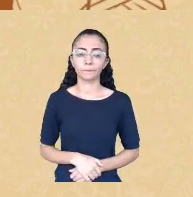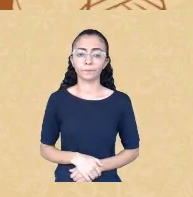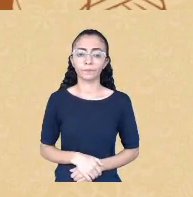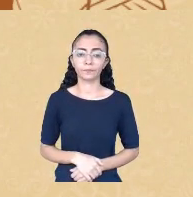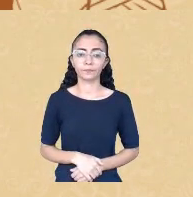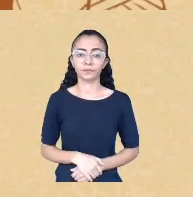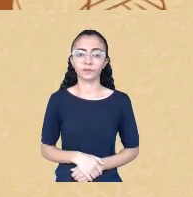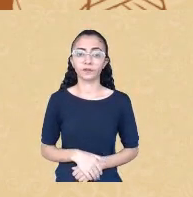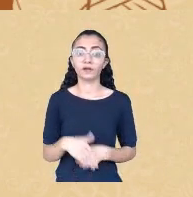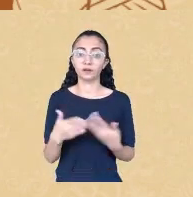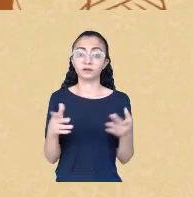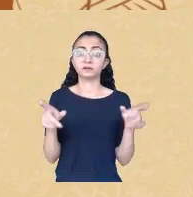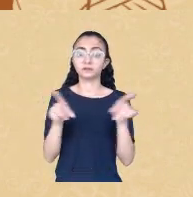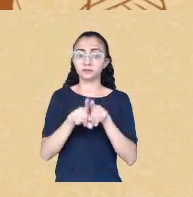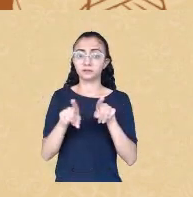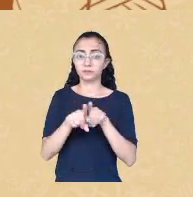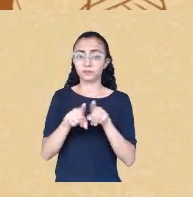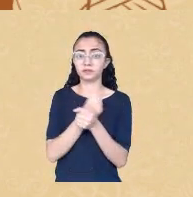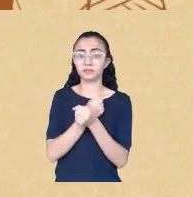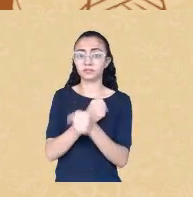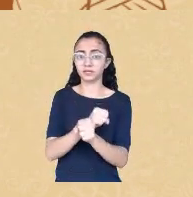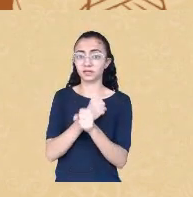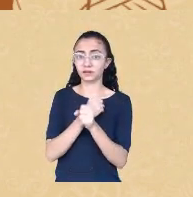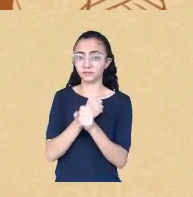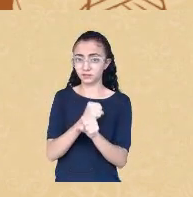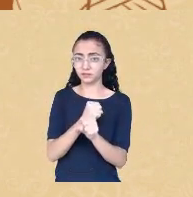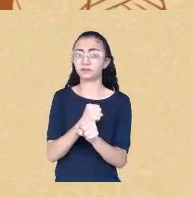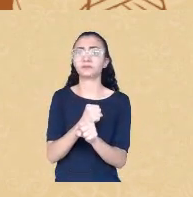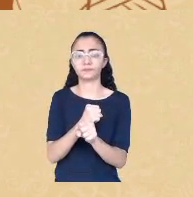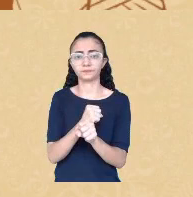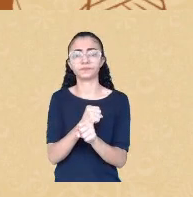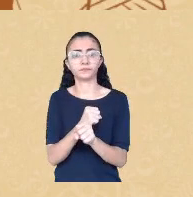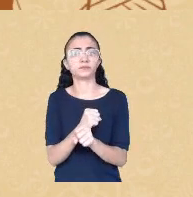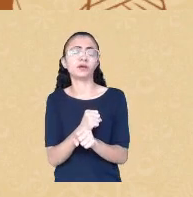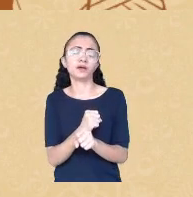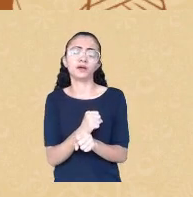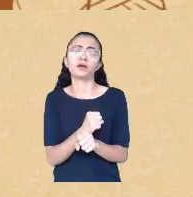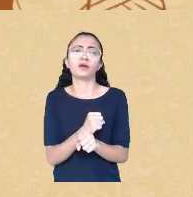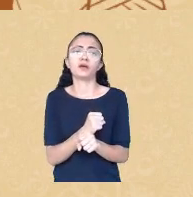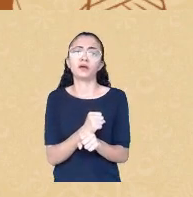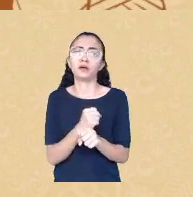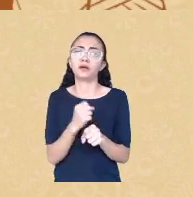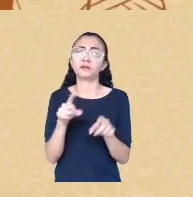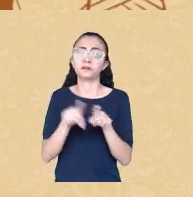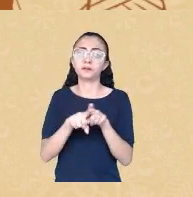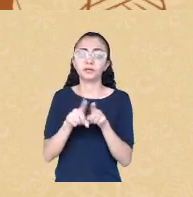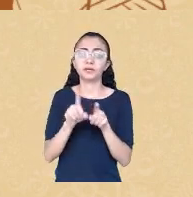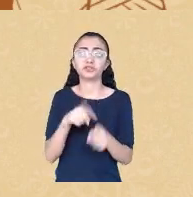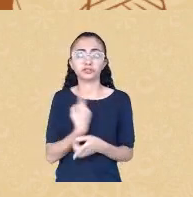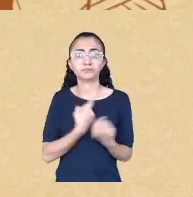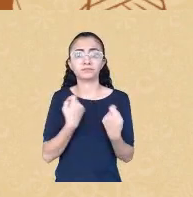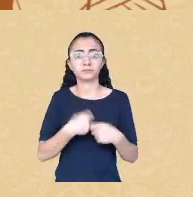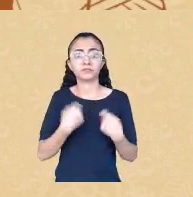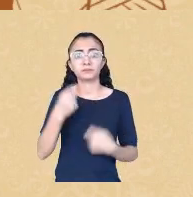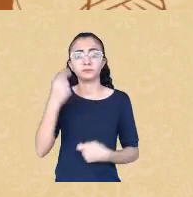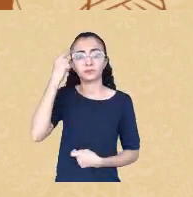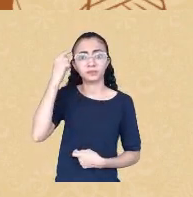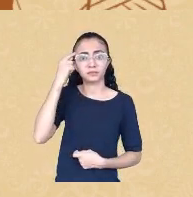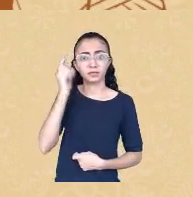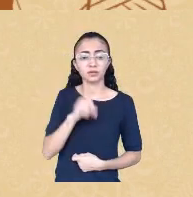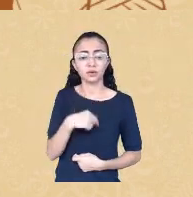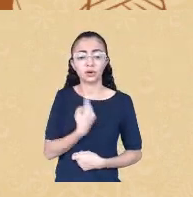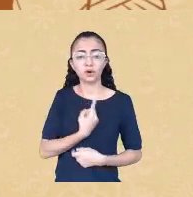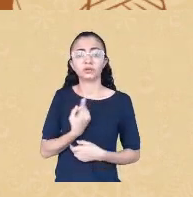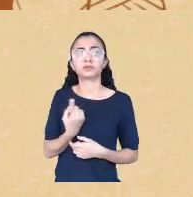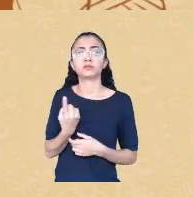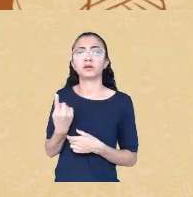também está nessa base desses dilemas nossos, da nossa subjetividade como sujeitos históricos aqui